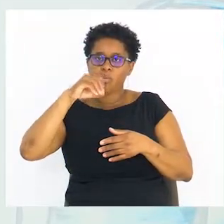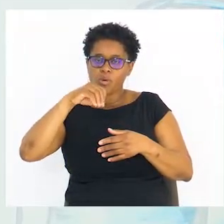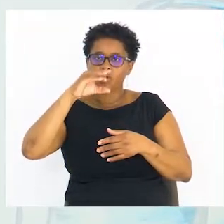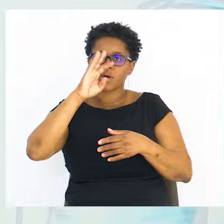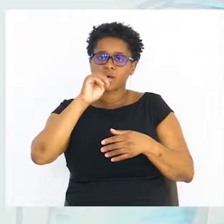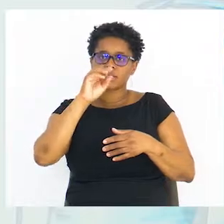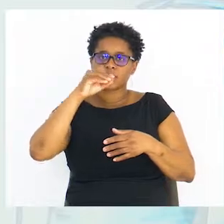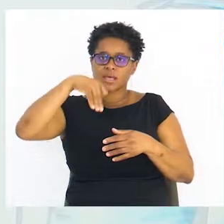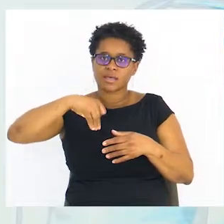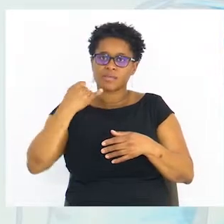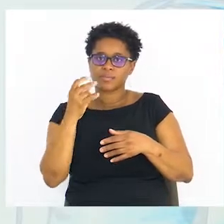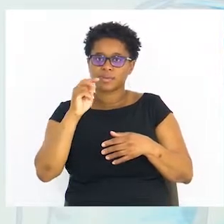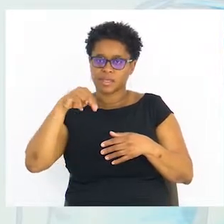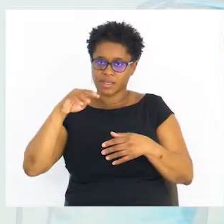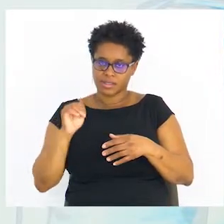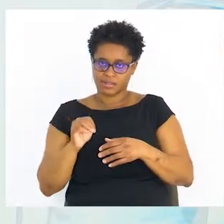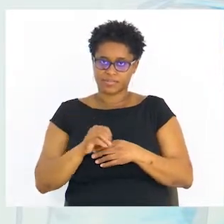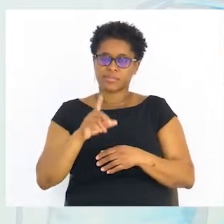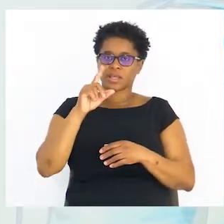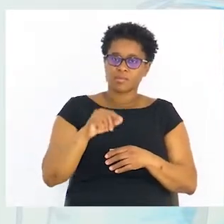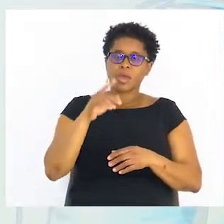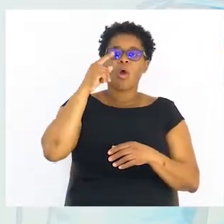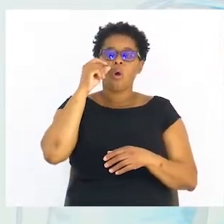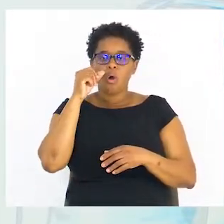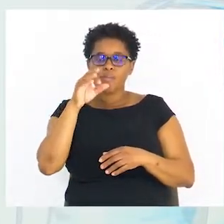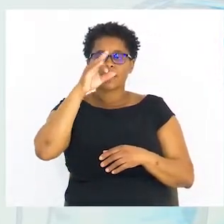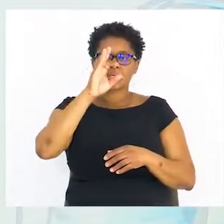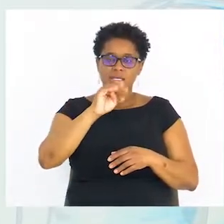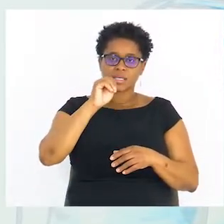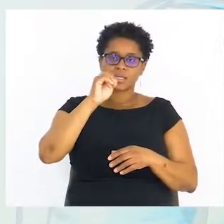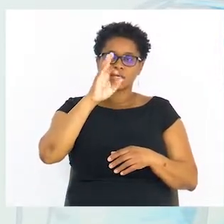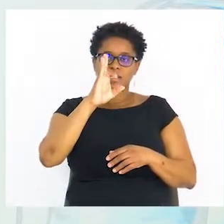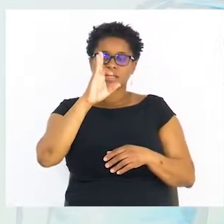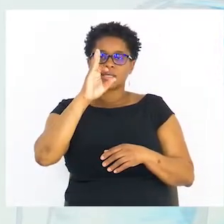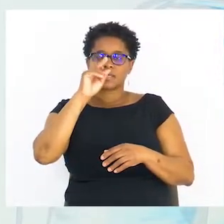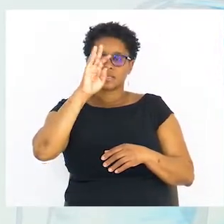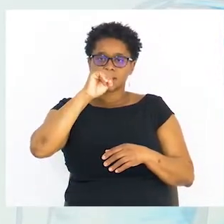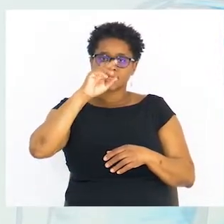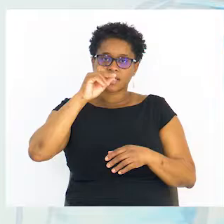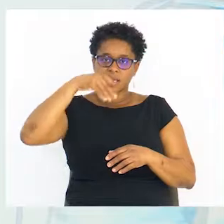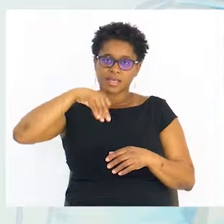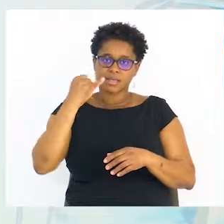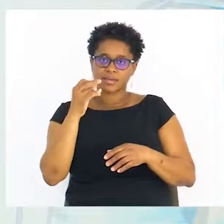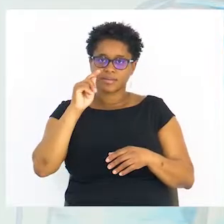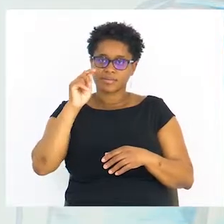sapiens. Homo sapiens e Homo sapiens sapiens, como se vê na imagem.